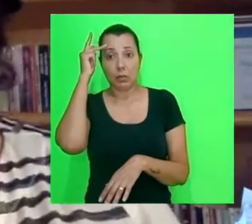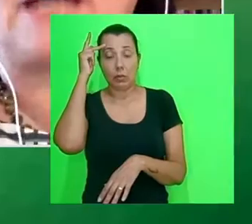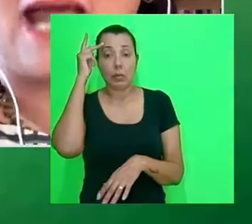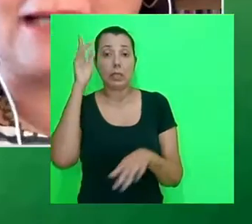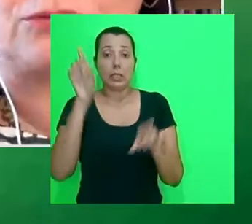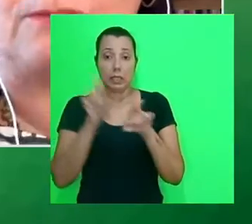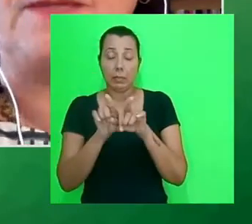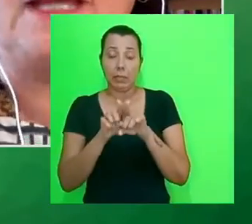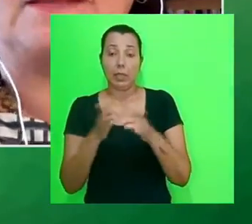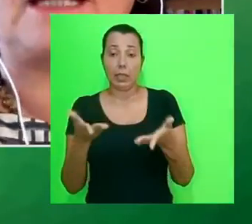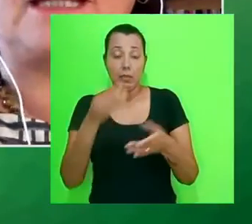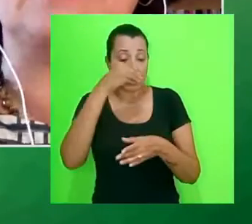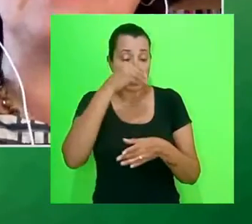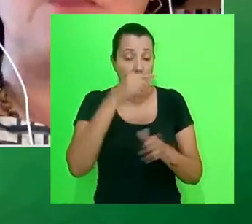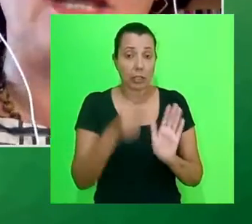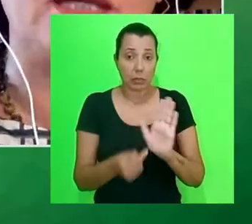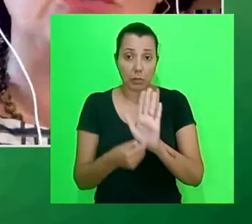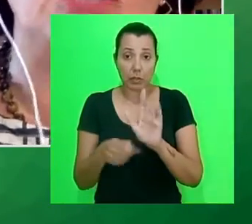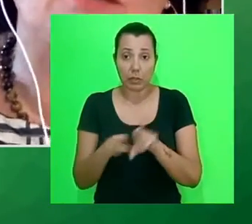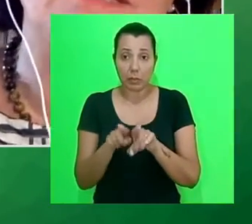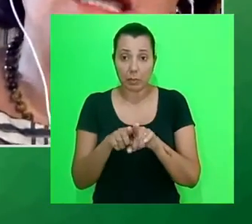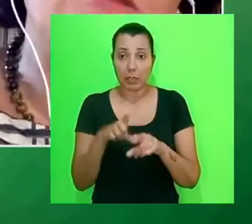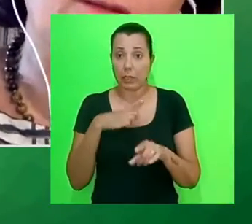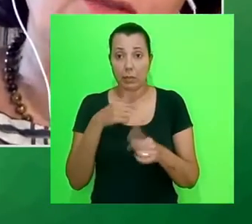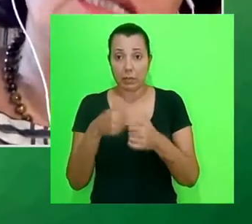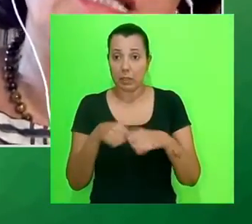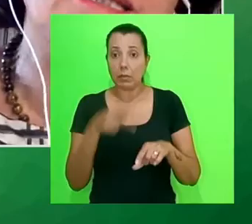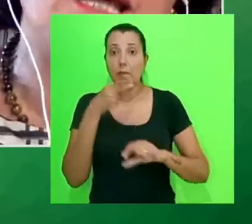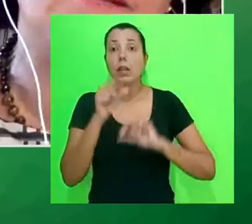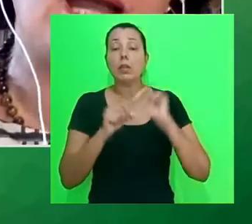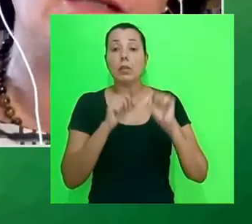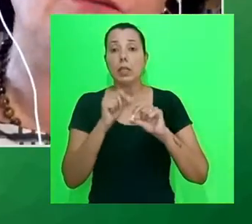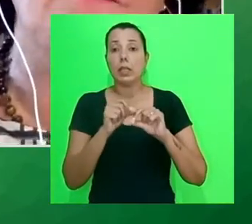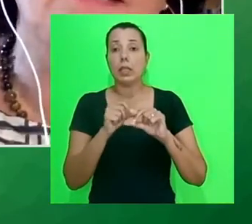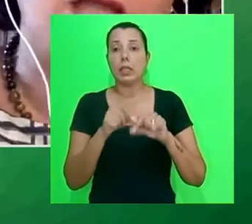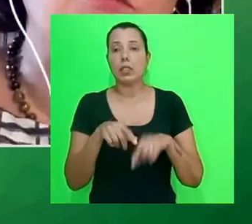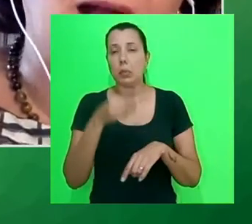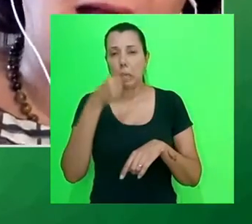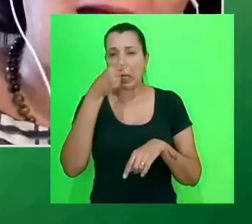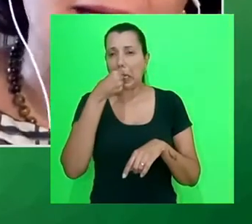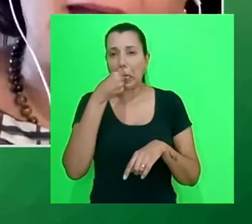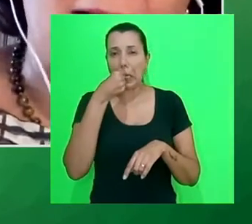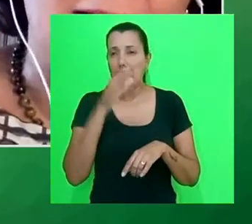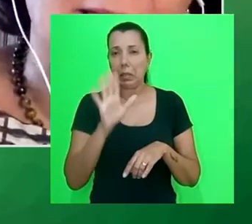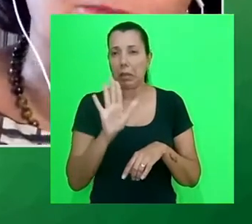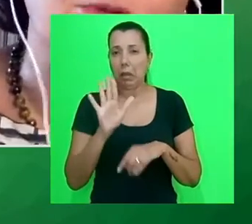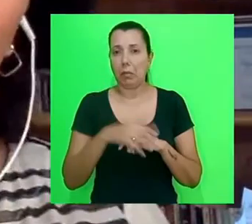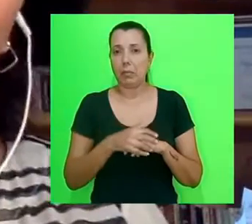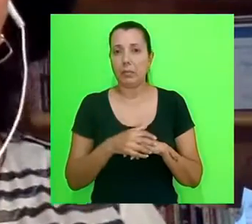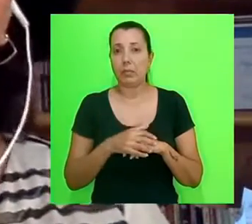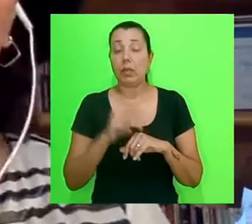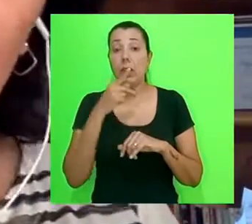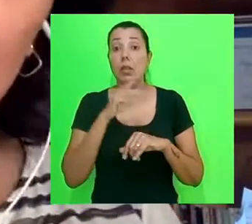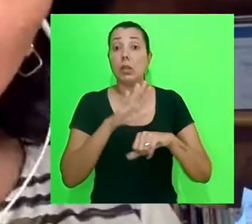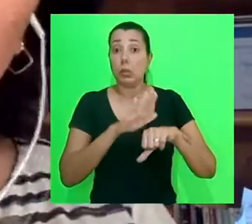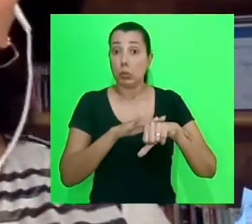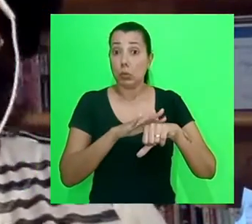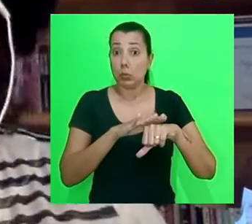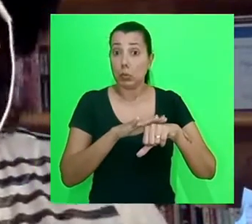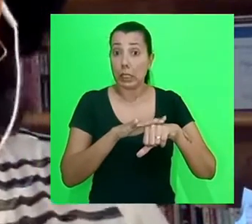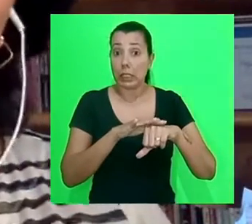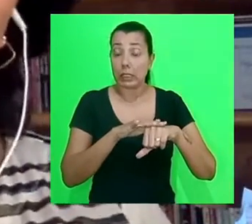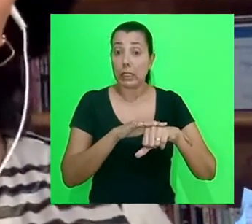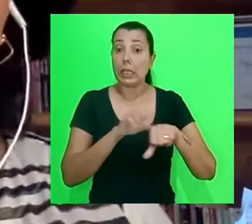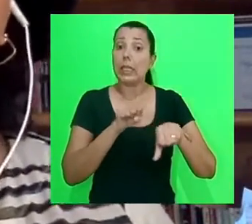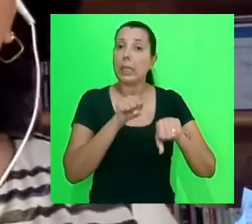gente olha o retrato daqueles que morreram, nós observamos que esse retrato tem uma cara, é a cara das mulheres, é a cara de